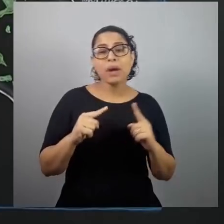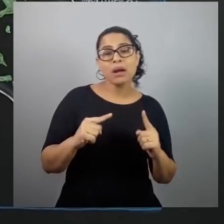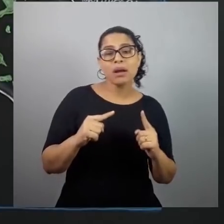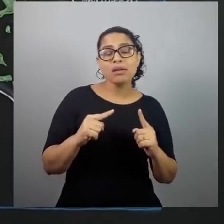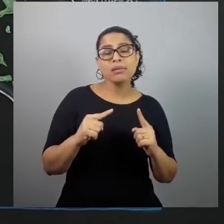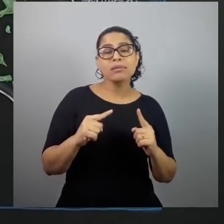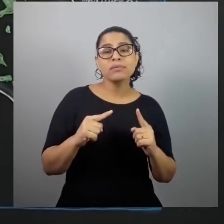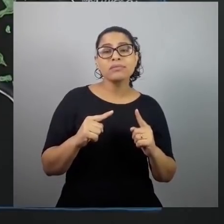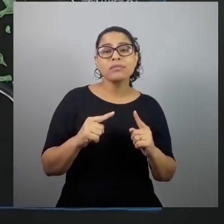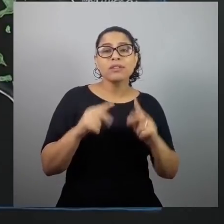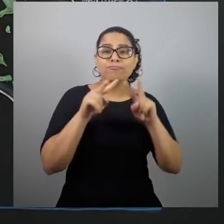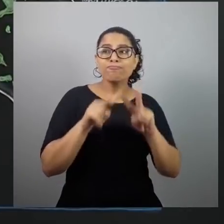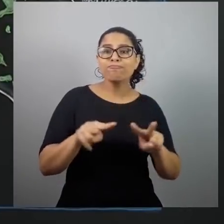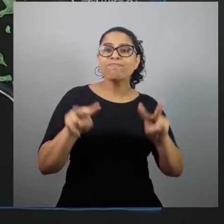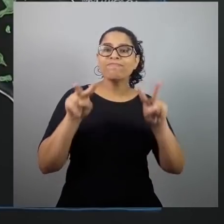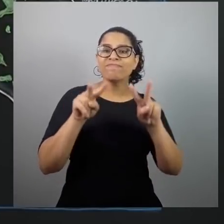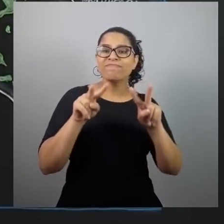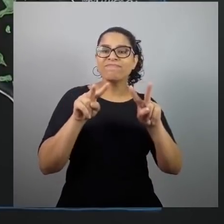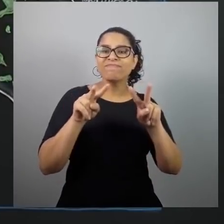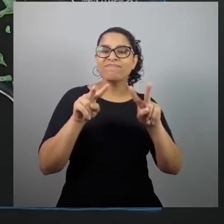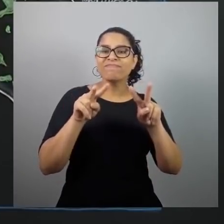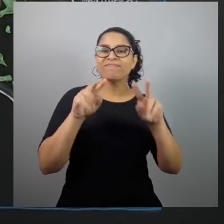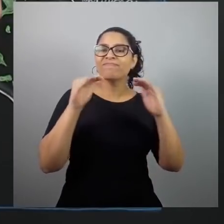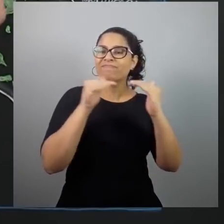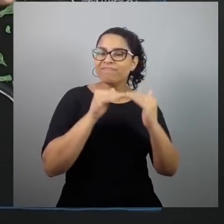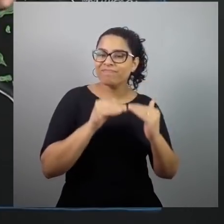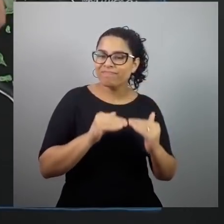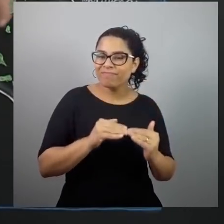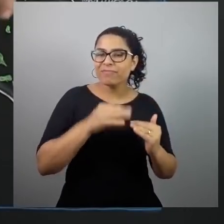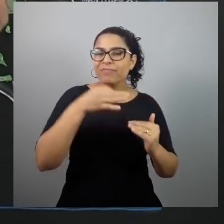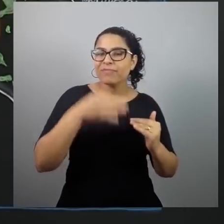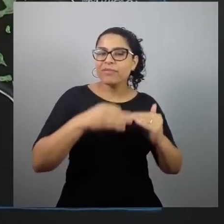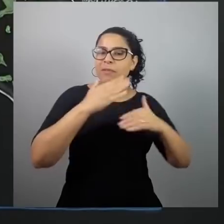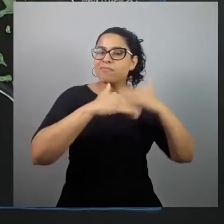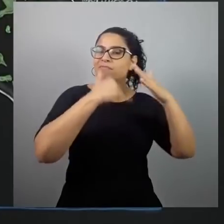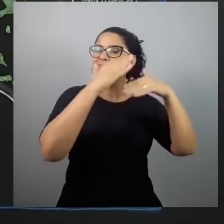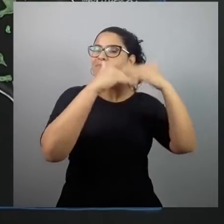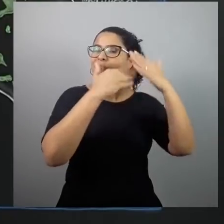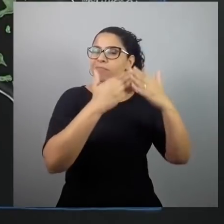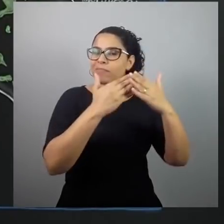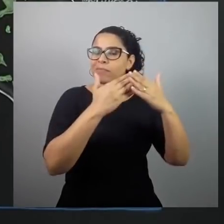lado, a ótica da assimilação e de levar o progresso